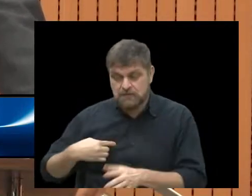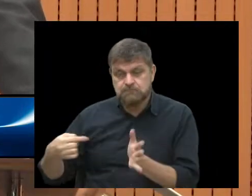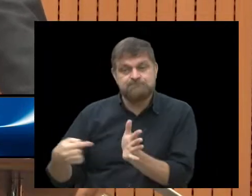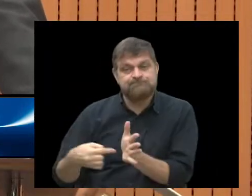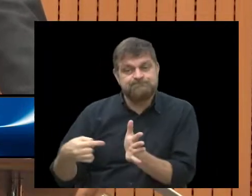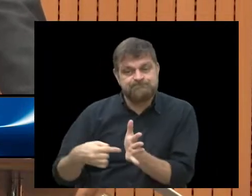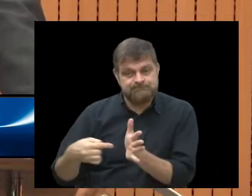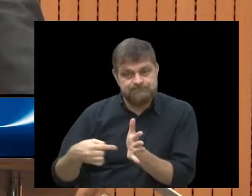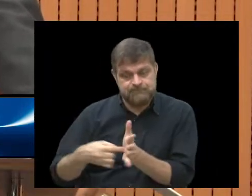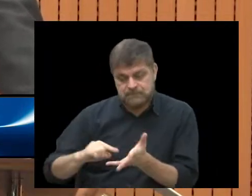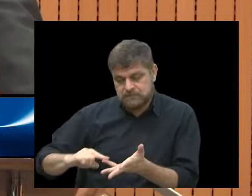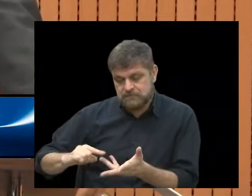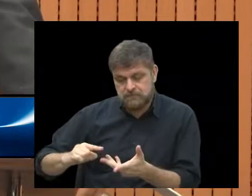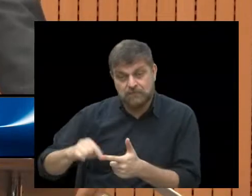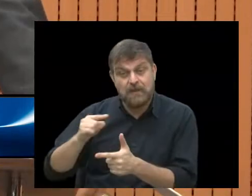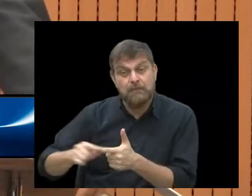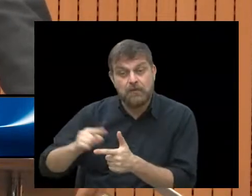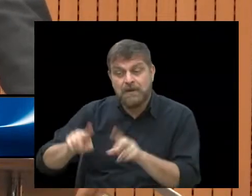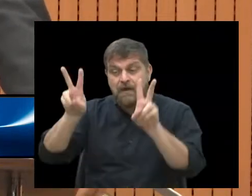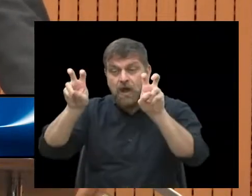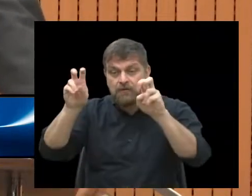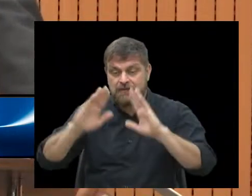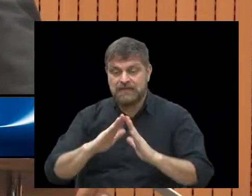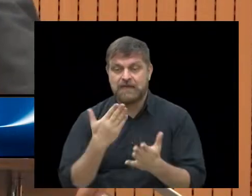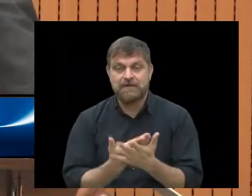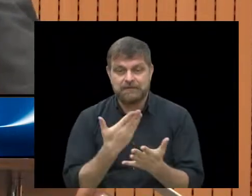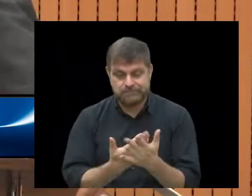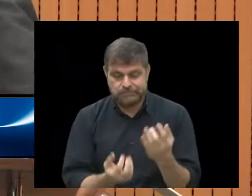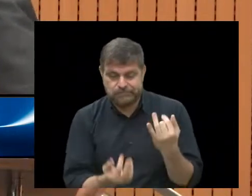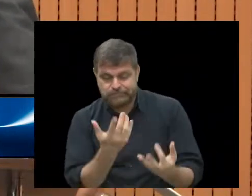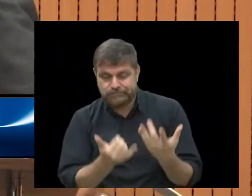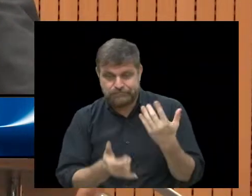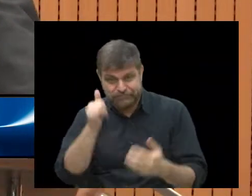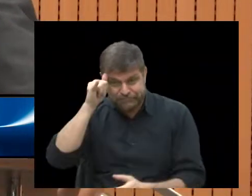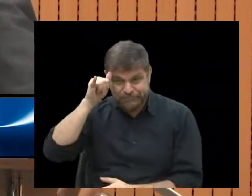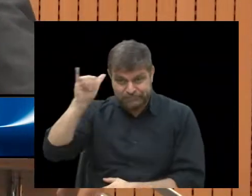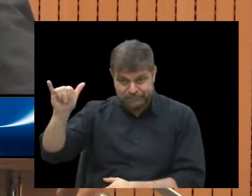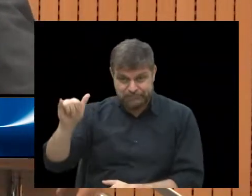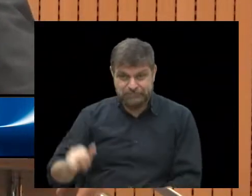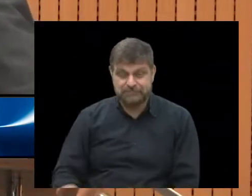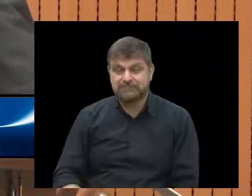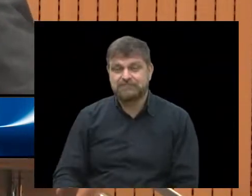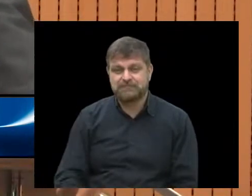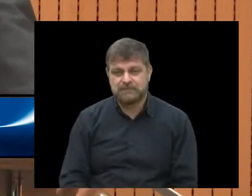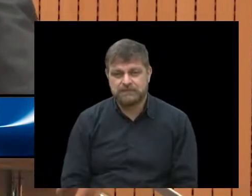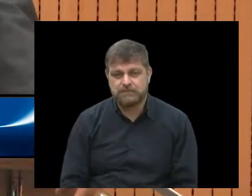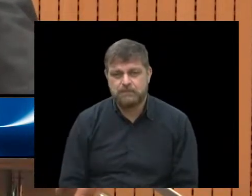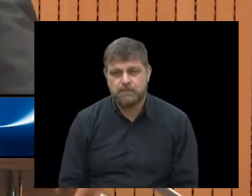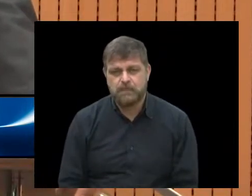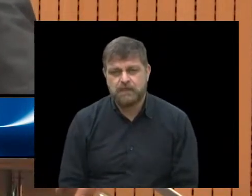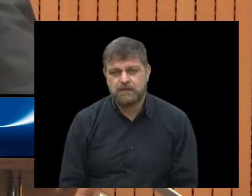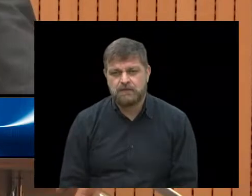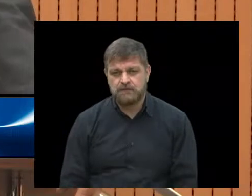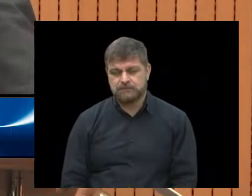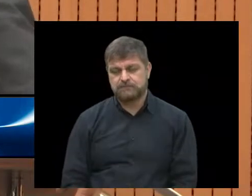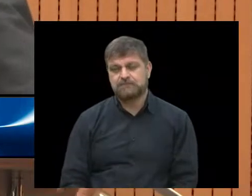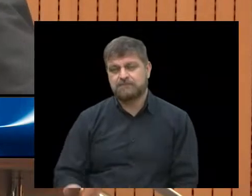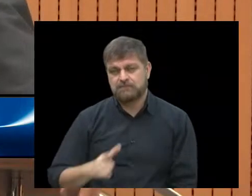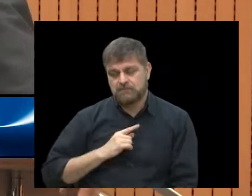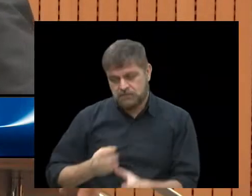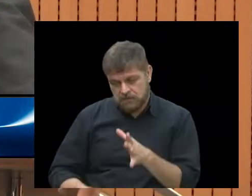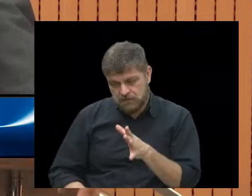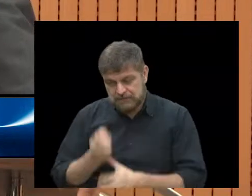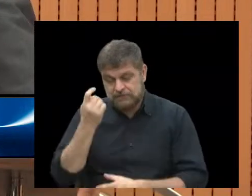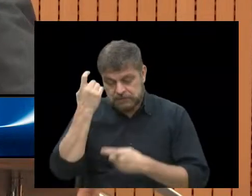informações de problemas relacionados a esses temas nas escolas municipais de Campinas, o que tem provocado